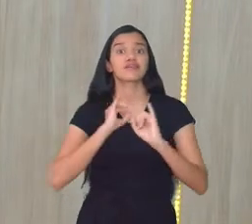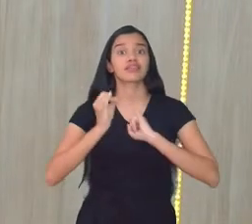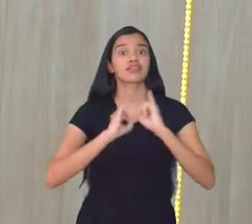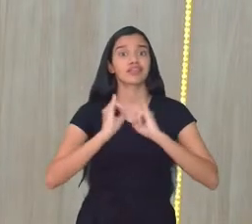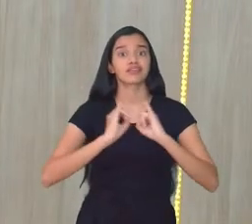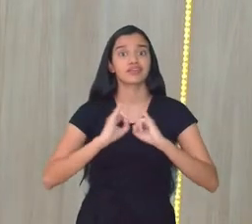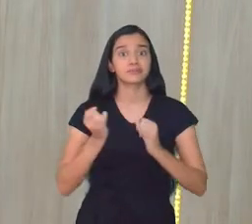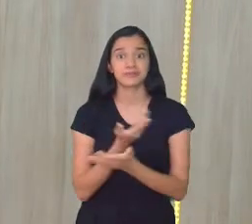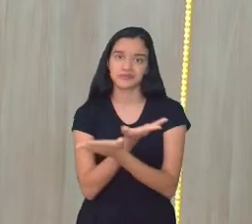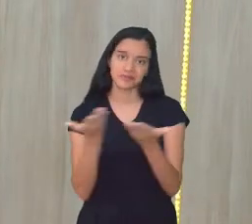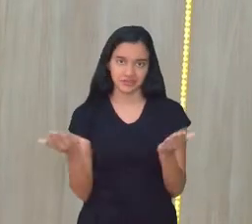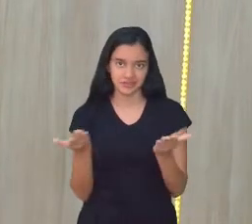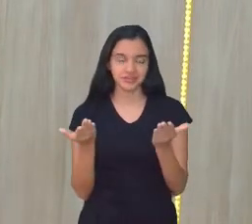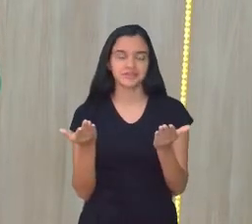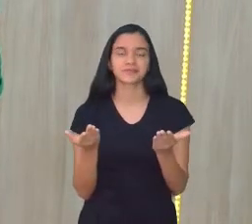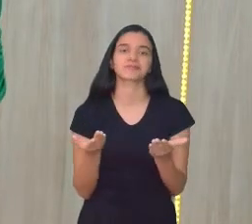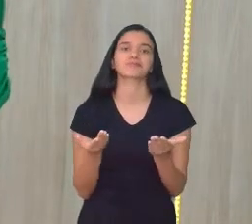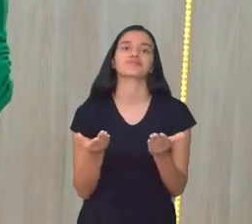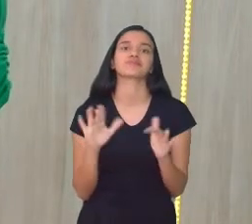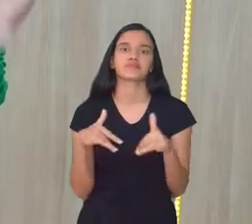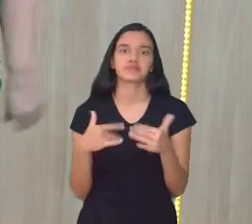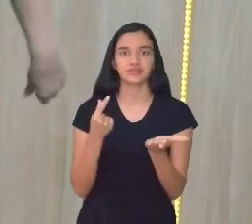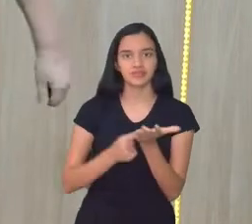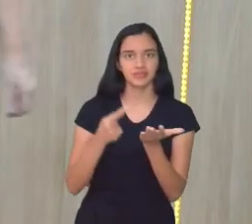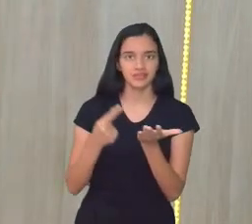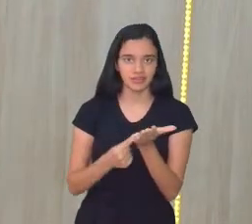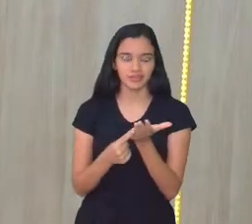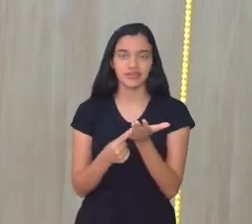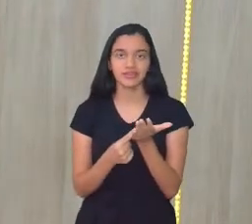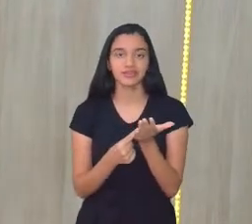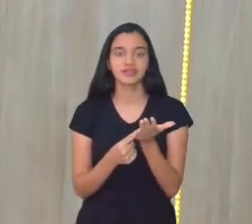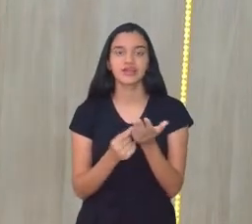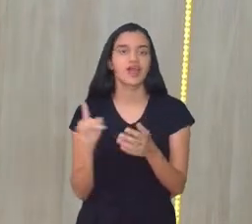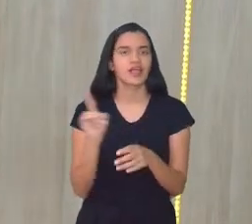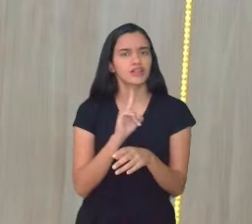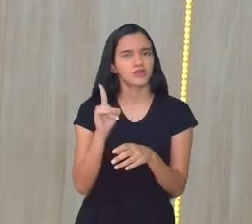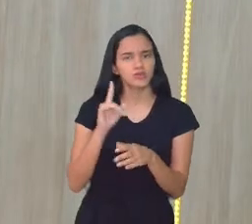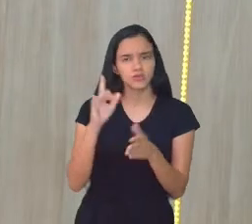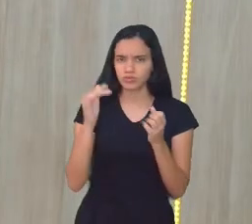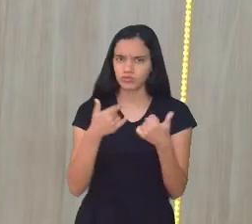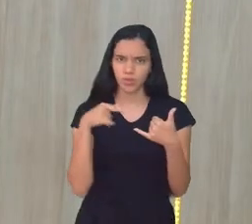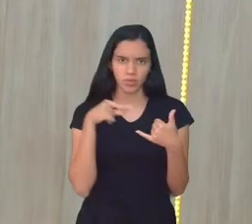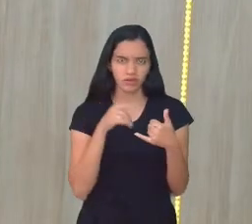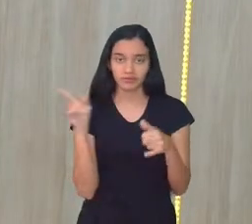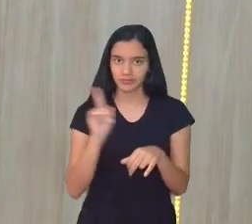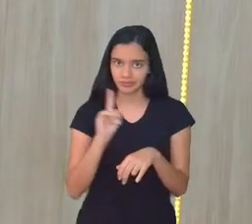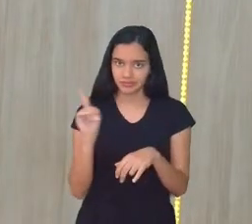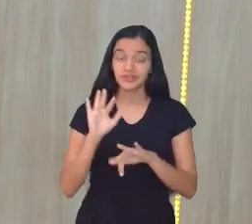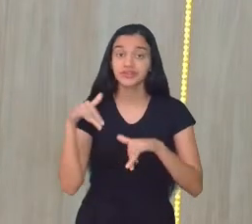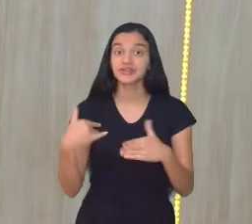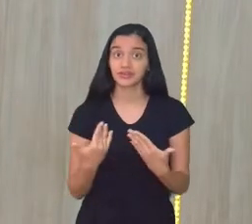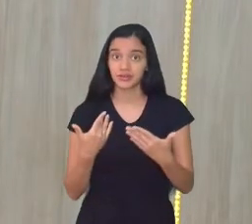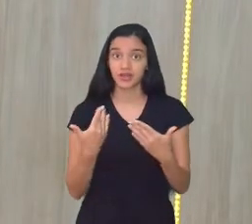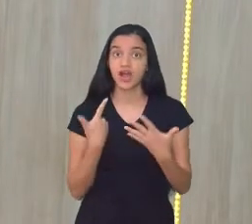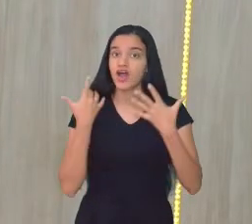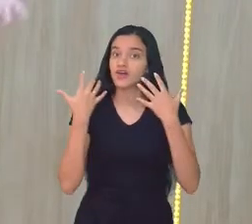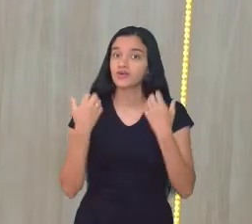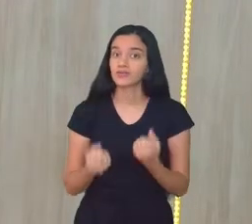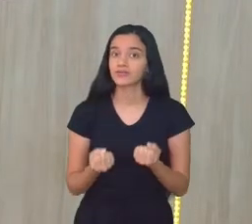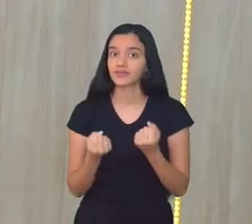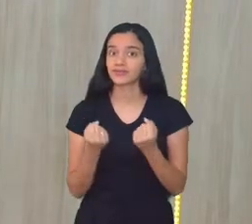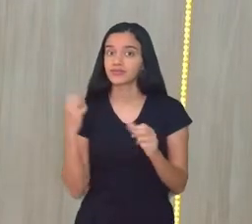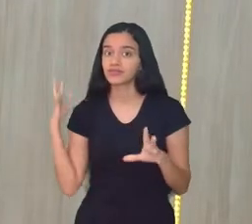internet. Então, a internet é do aplicativo e não do seu telefone. Então, vamos